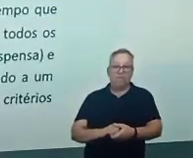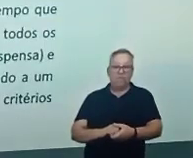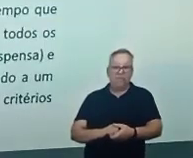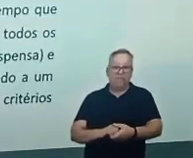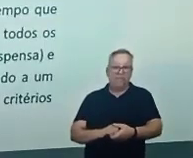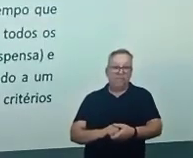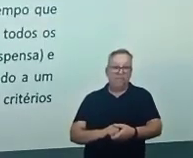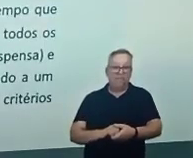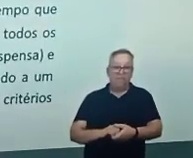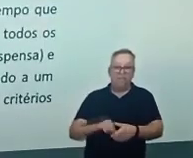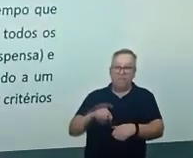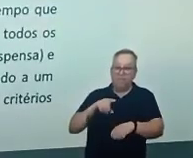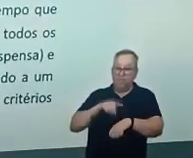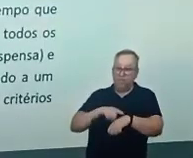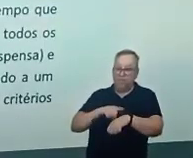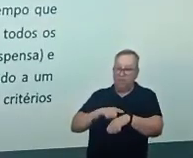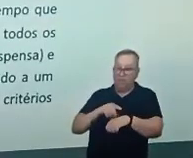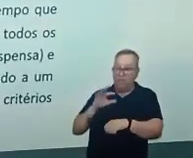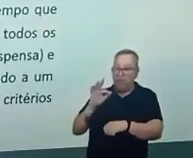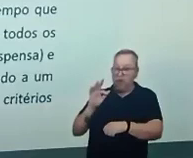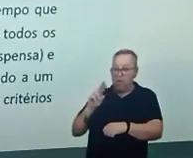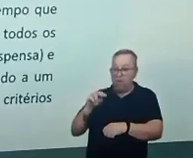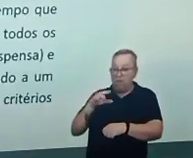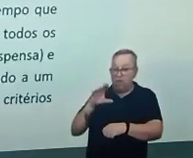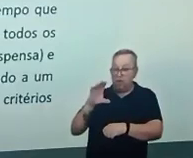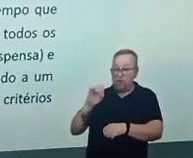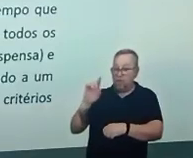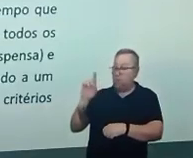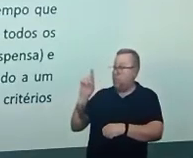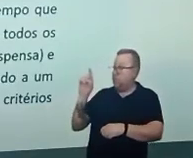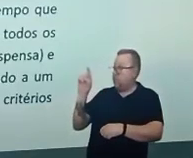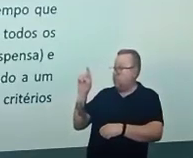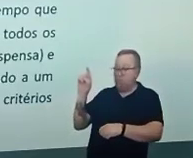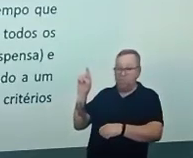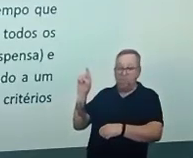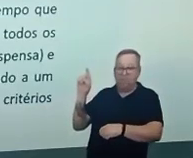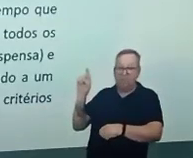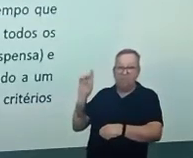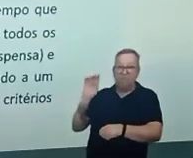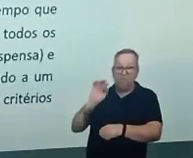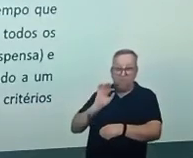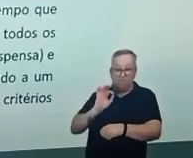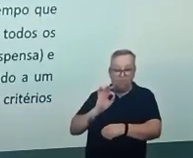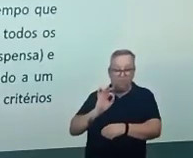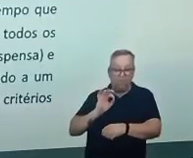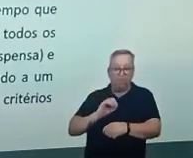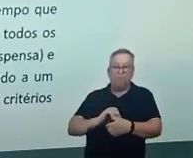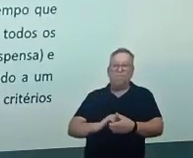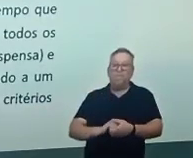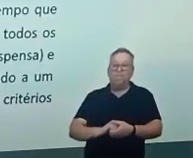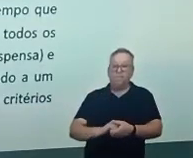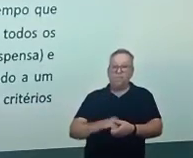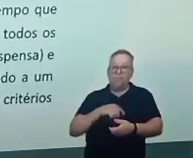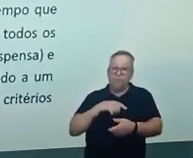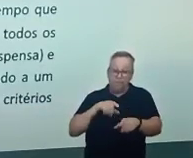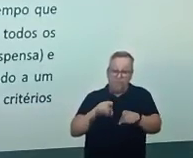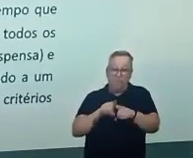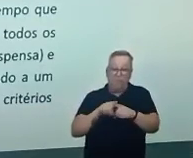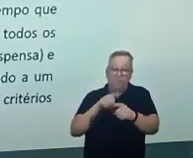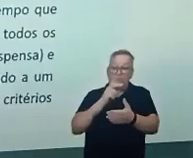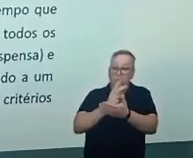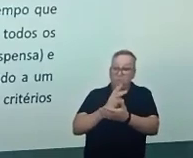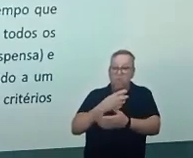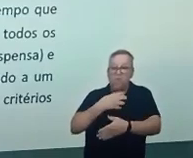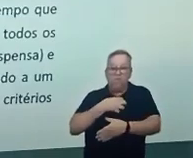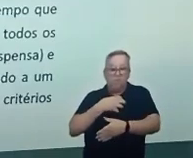Esse é o tempo na função, então nós temos o pessoal que tem o tempo no cargo e o pessoal que tem o tempo na função. A função também, mesmo